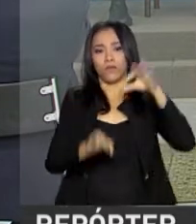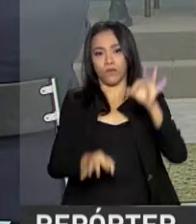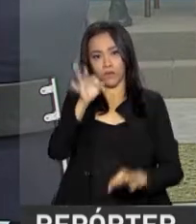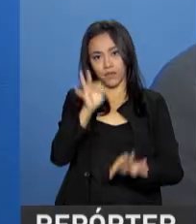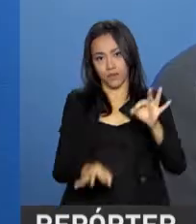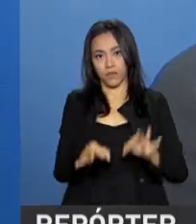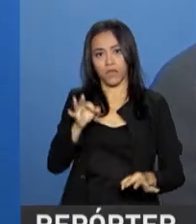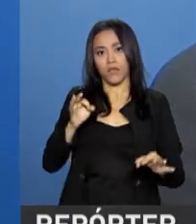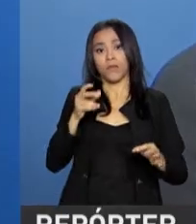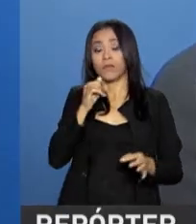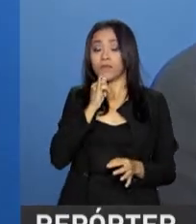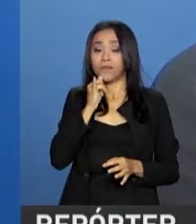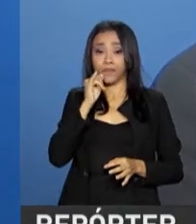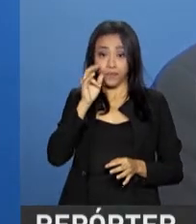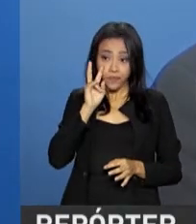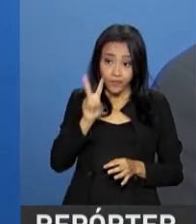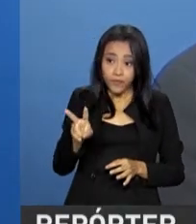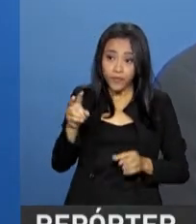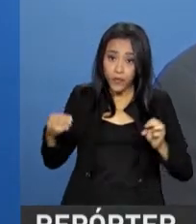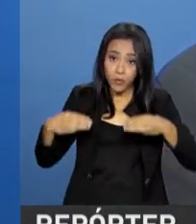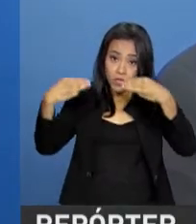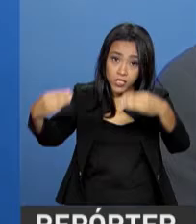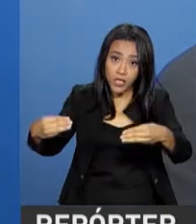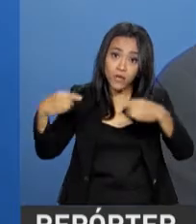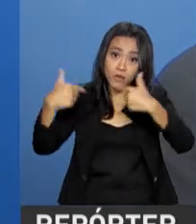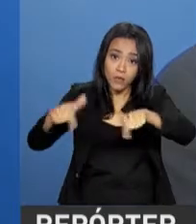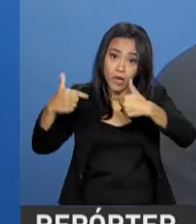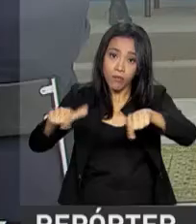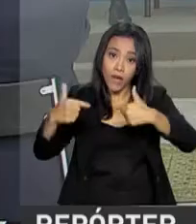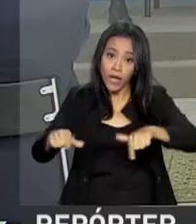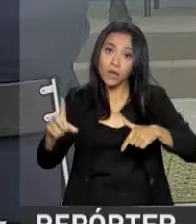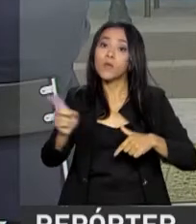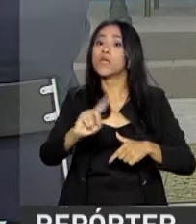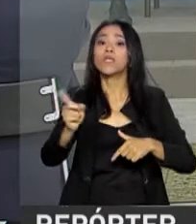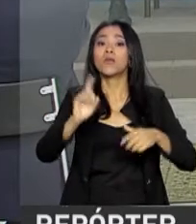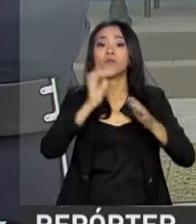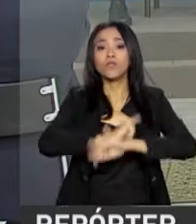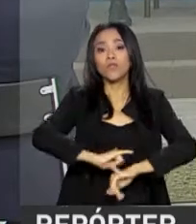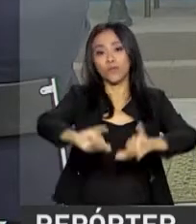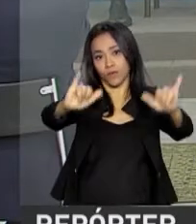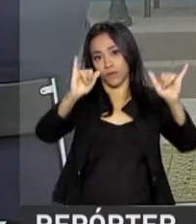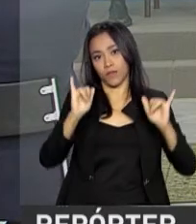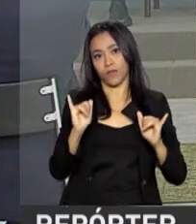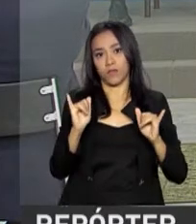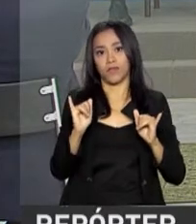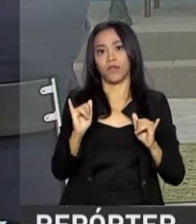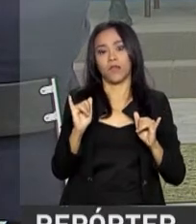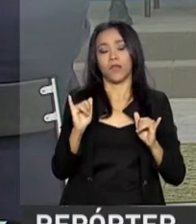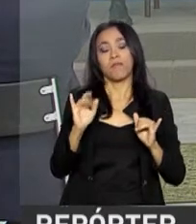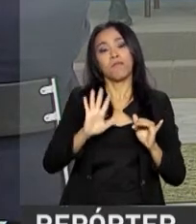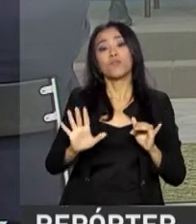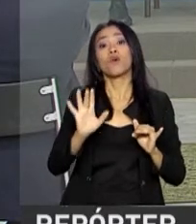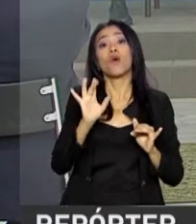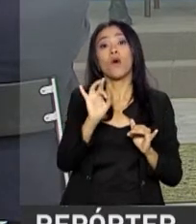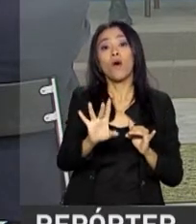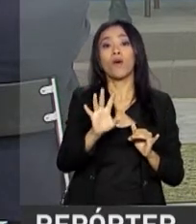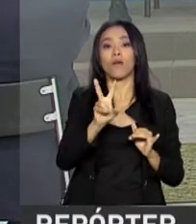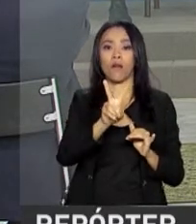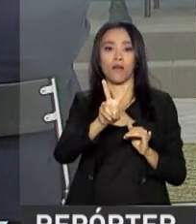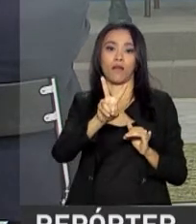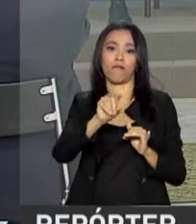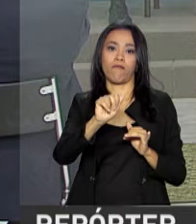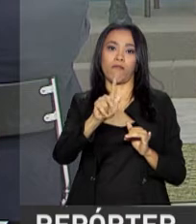olharmos é que o ministério do trabalho não publica ele pública só as vagas que foram geradas mas se nós fomos olhar